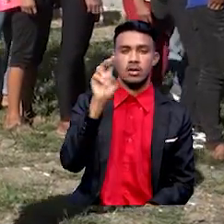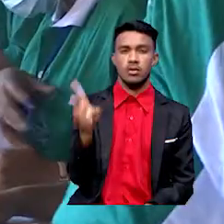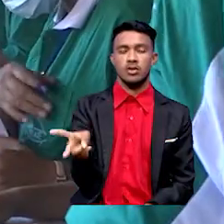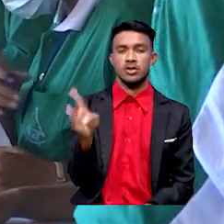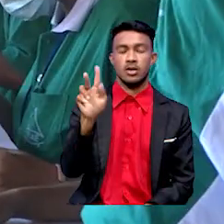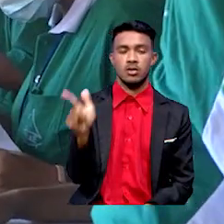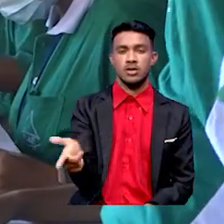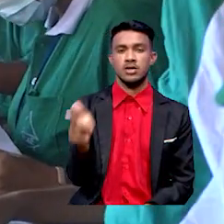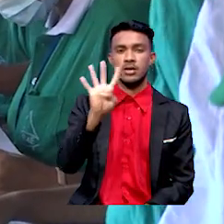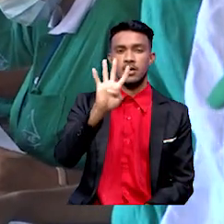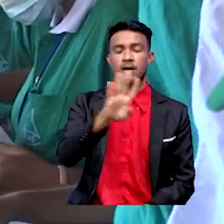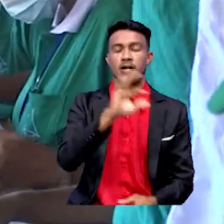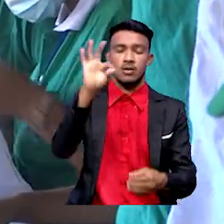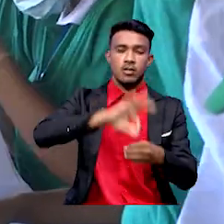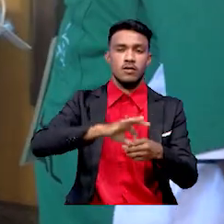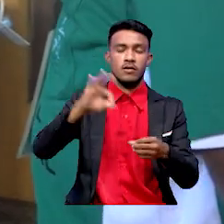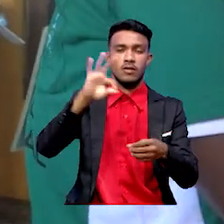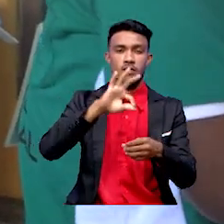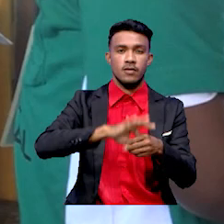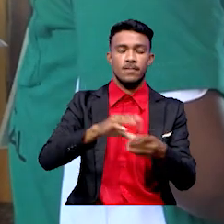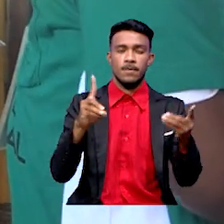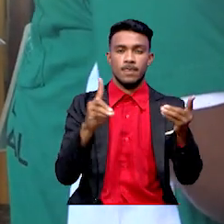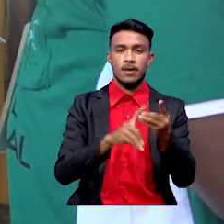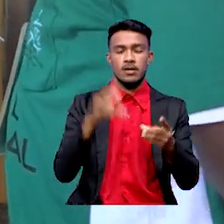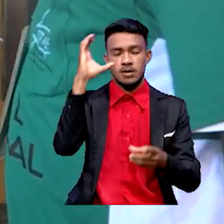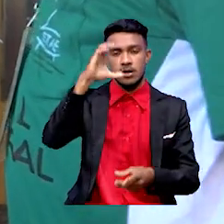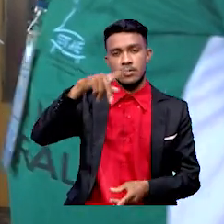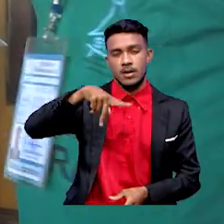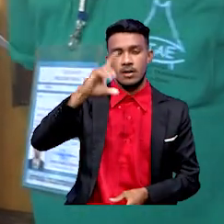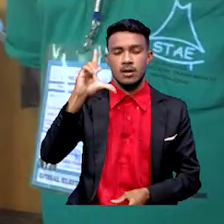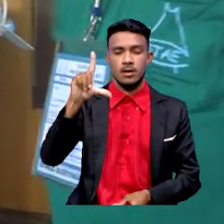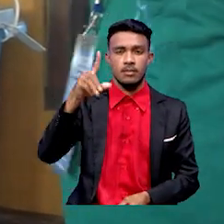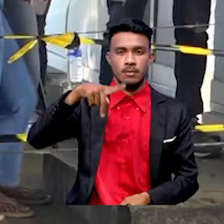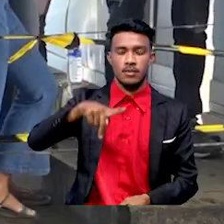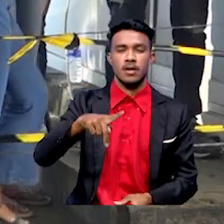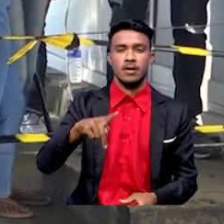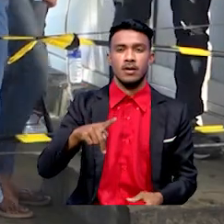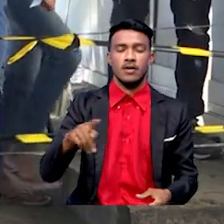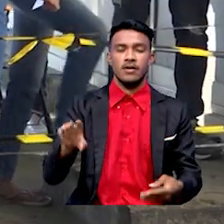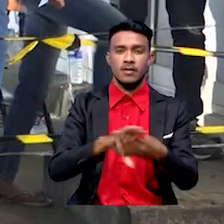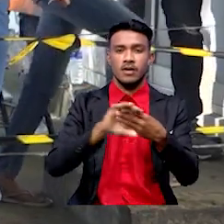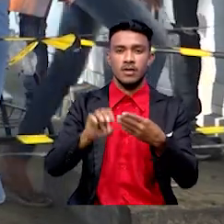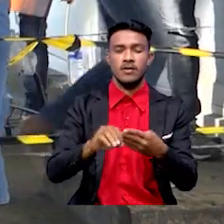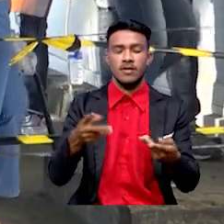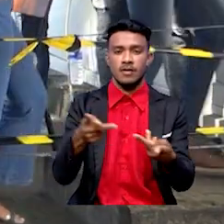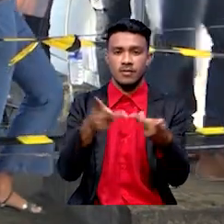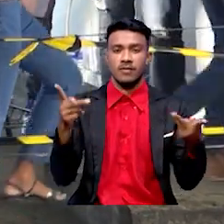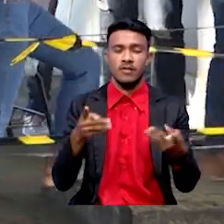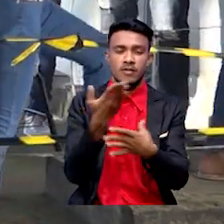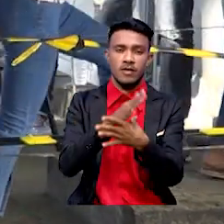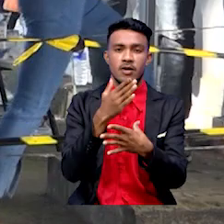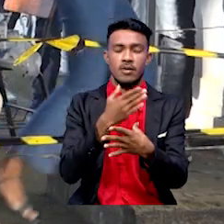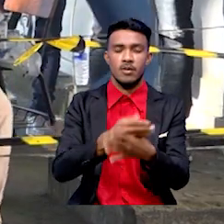lorong votação, missão CPLP, halo observação eleitoral, CPLP mos fahe ba equipa hitu, nebe